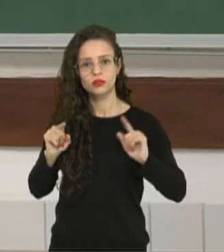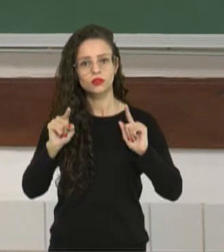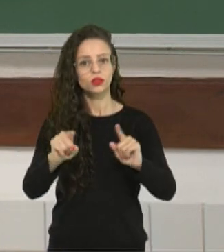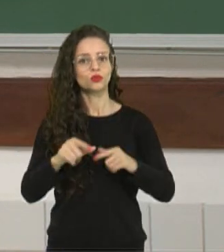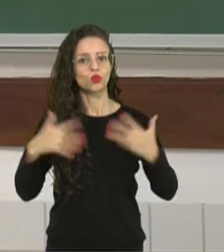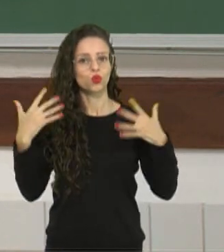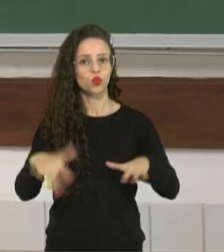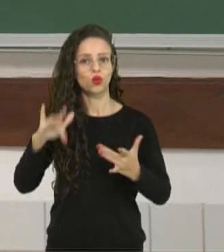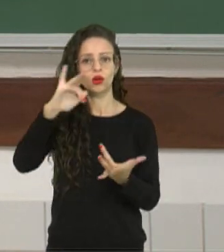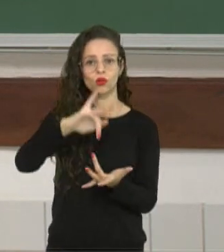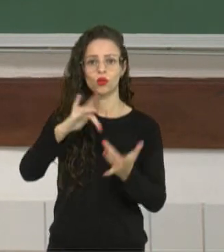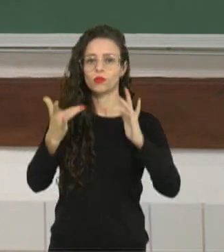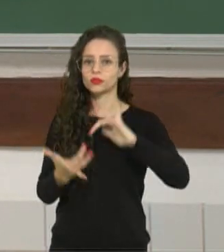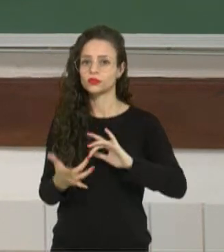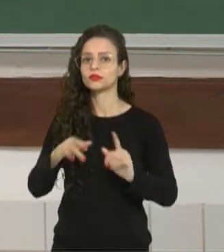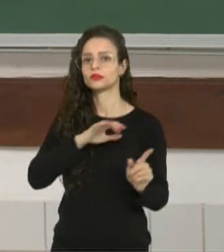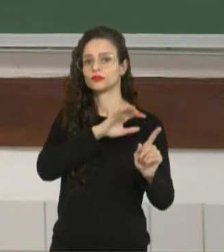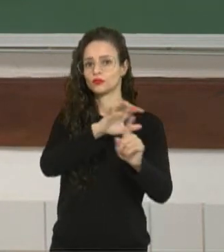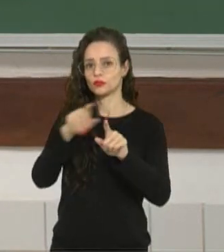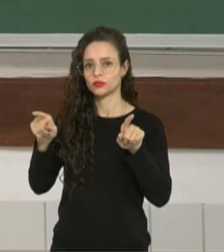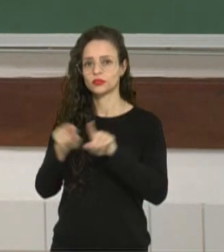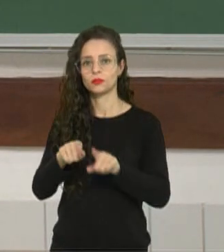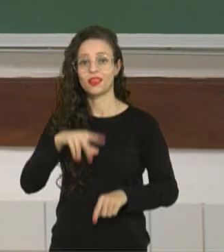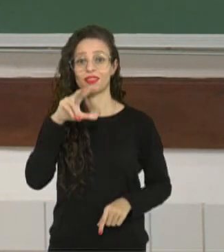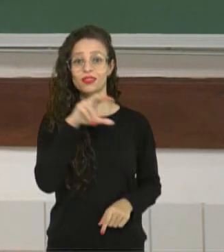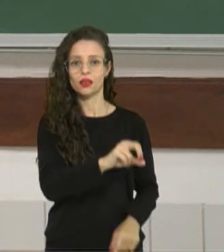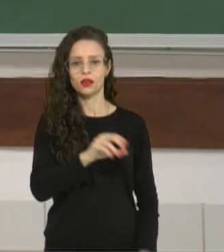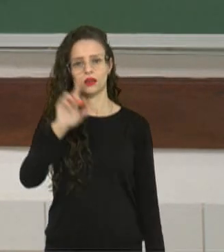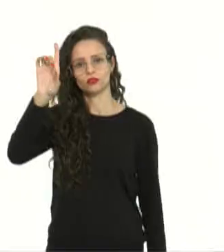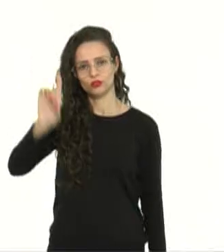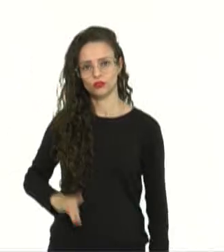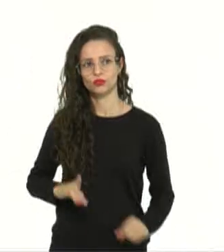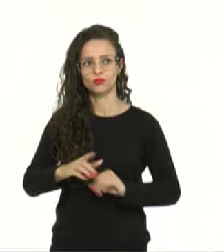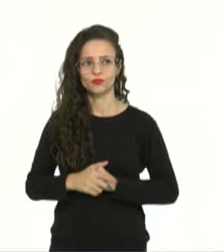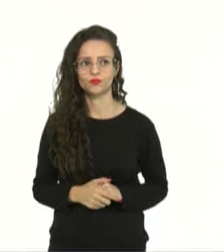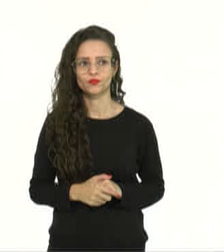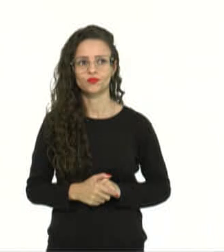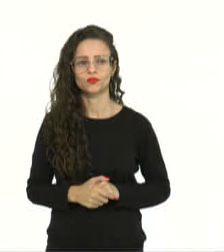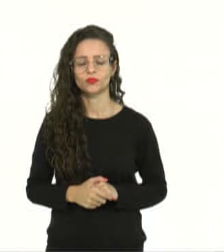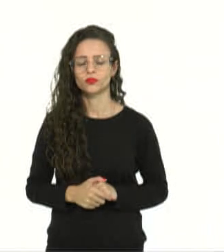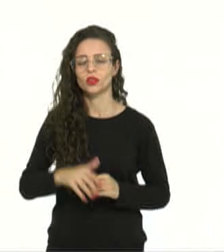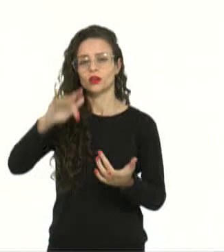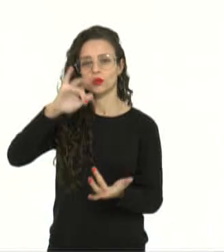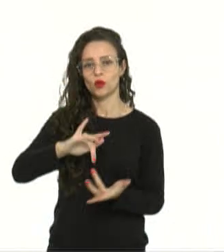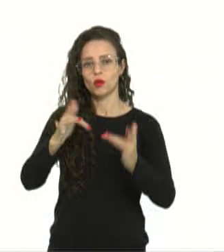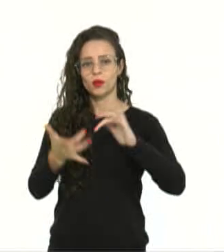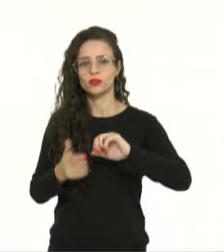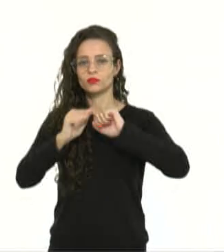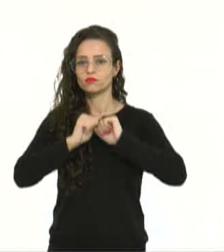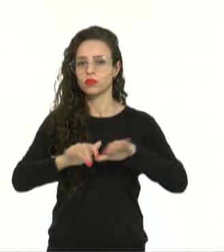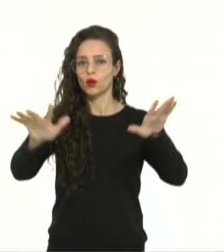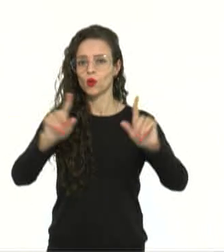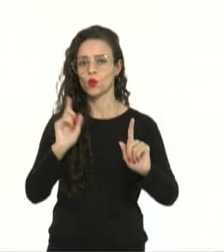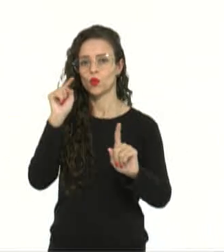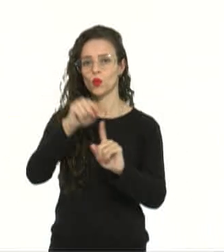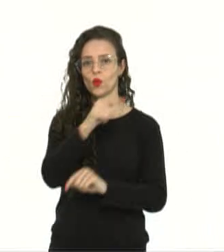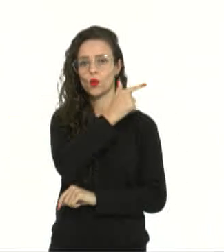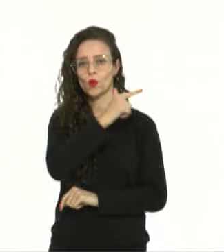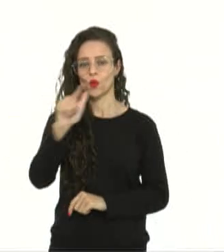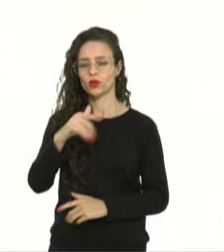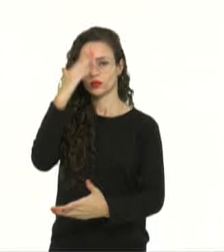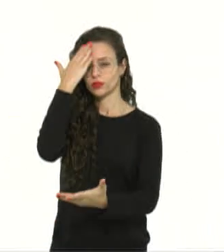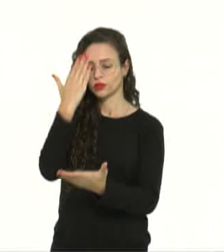quanto a globalização atua no sentido também de negar direitos. Então, a ideia de globalização atingiu outro alvo, a